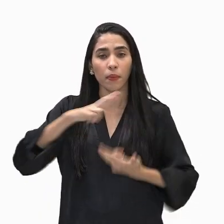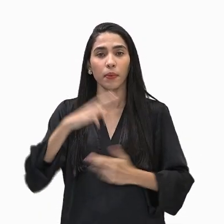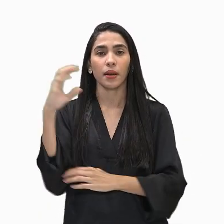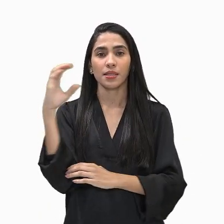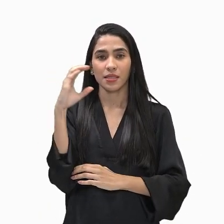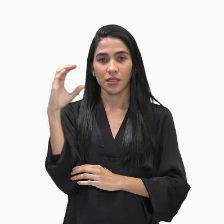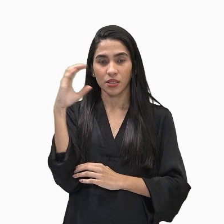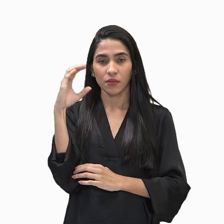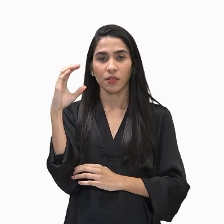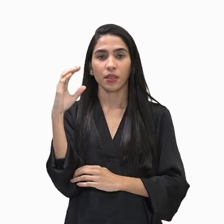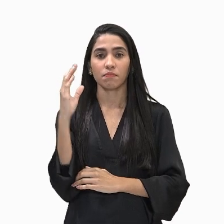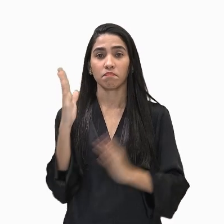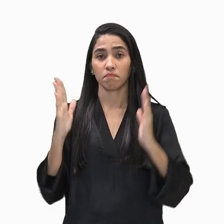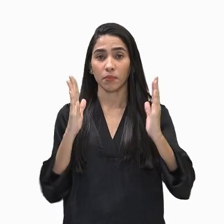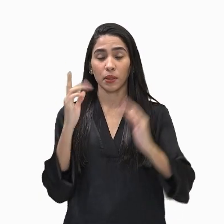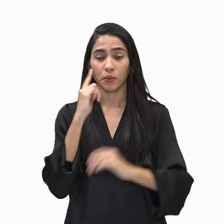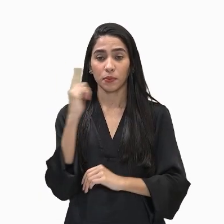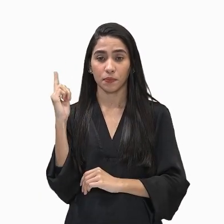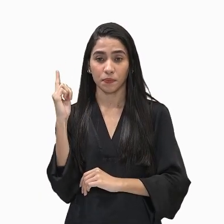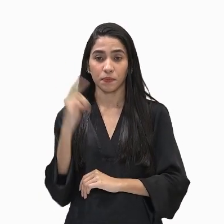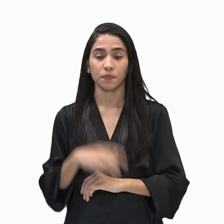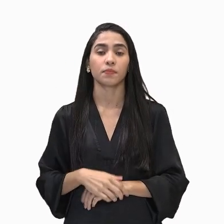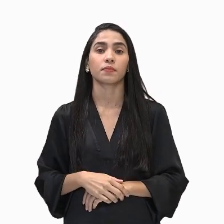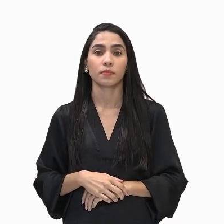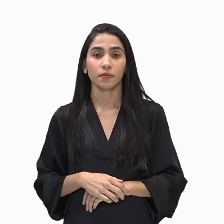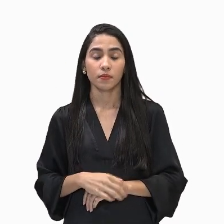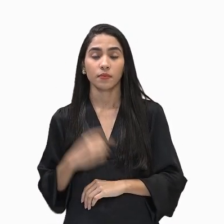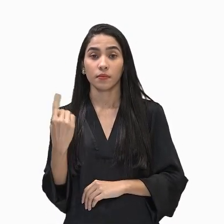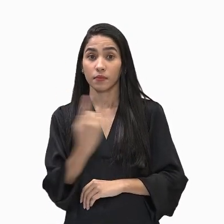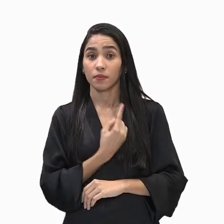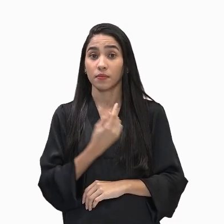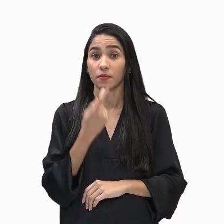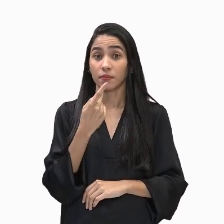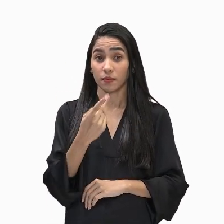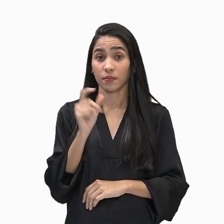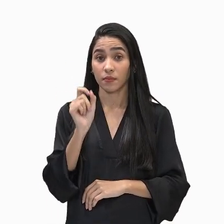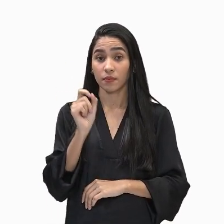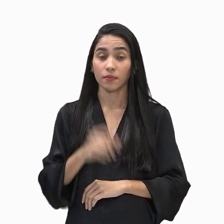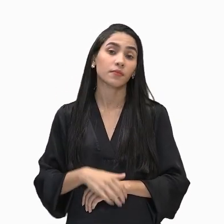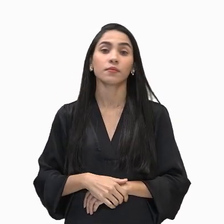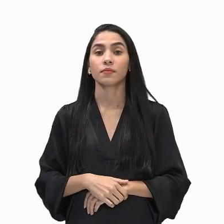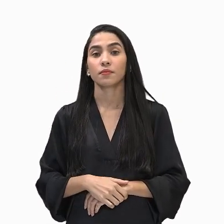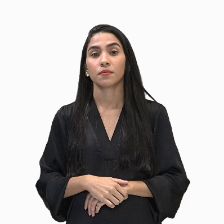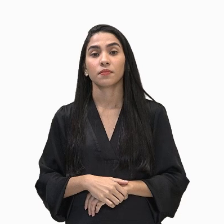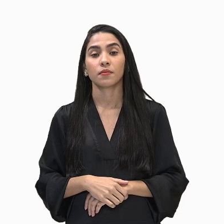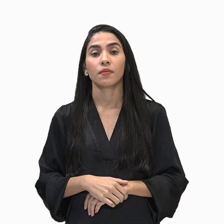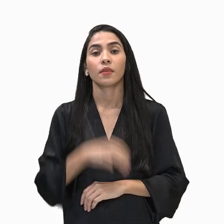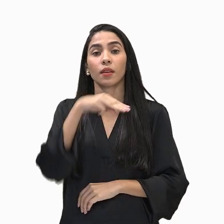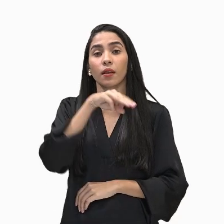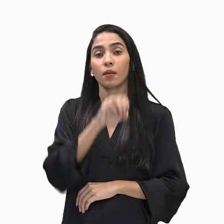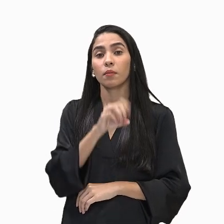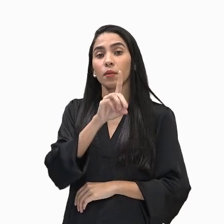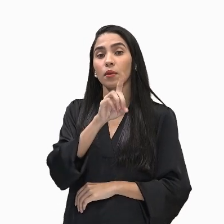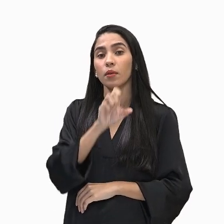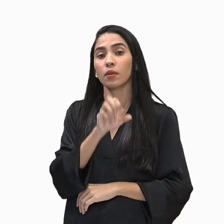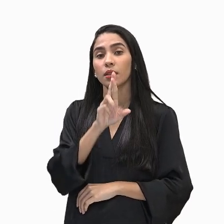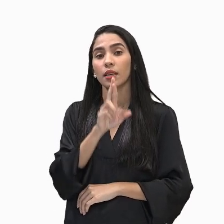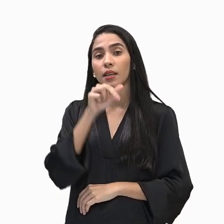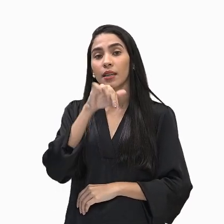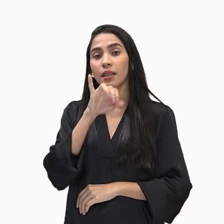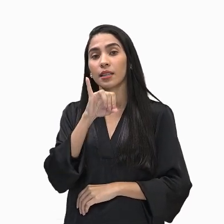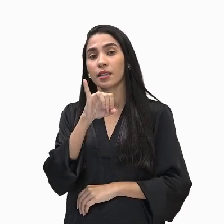nesse período aí. Tá bom? Nós estamos falando ainda de quê? Nós estamos falando da modernidade, tá